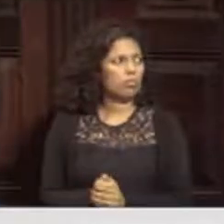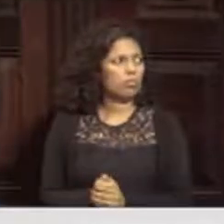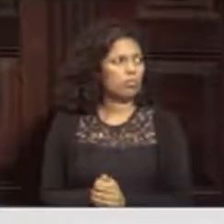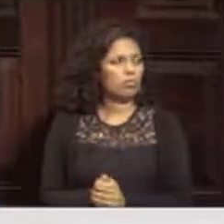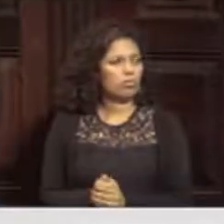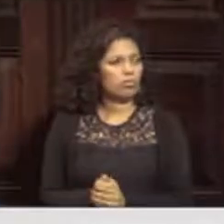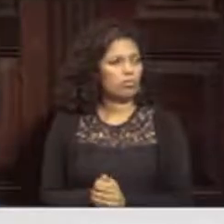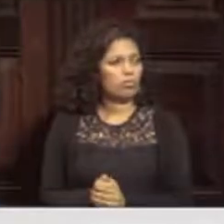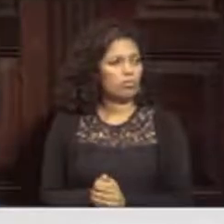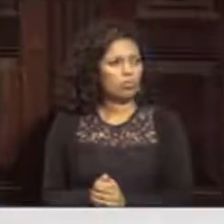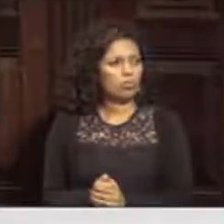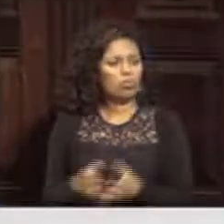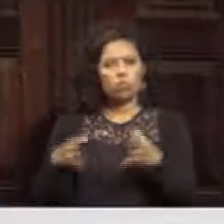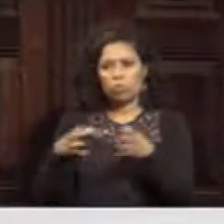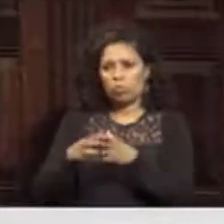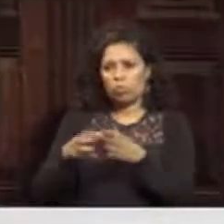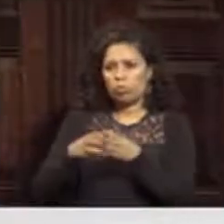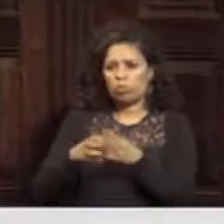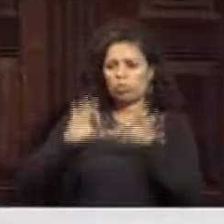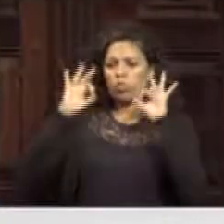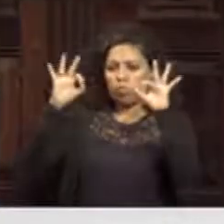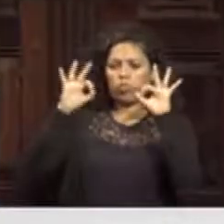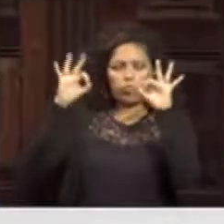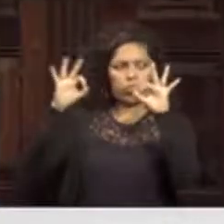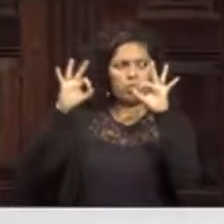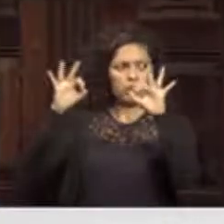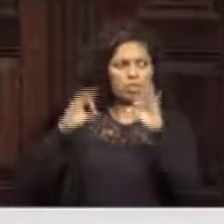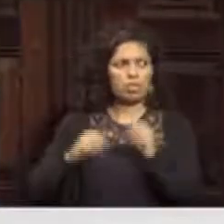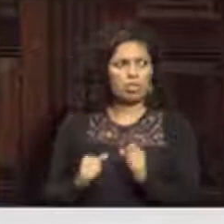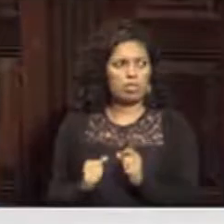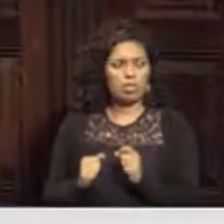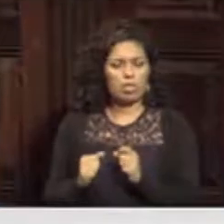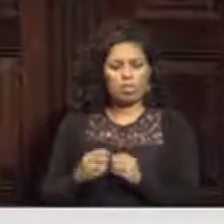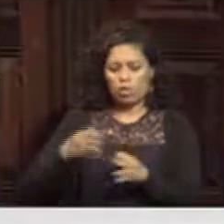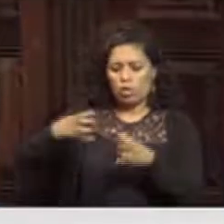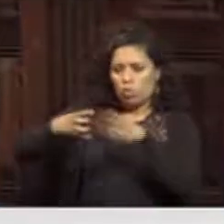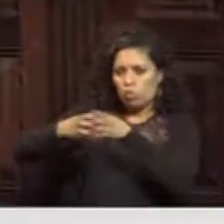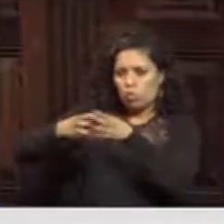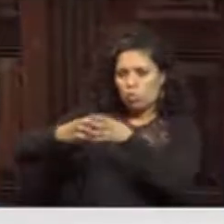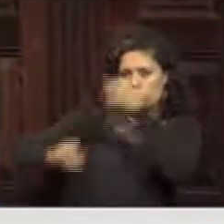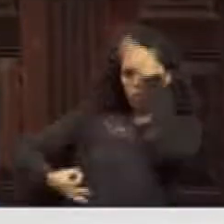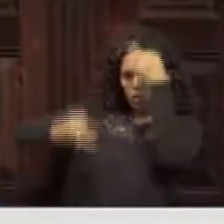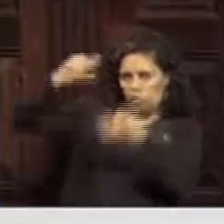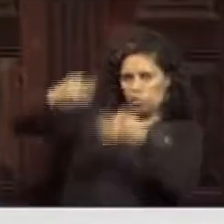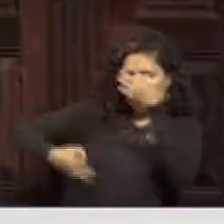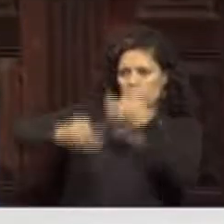o órgão especial do Tribunal de Justiça